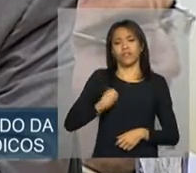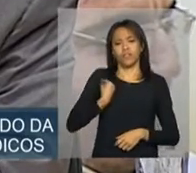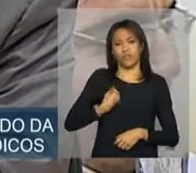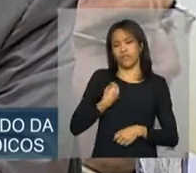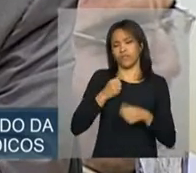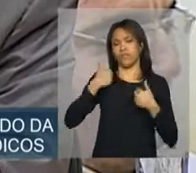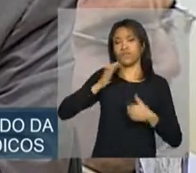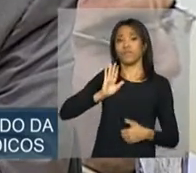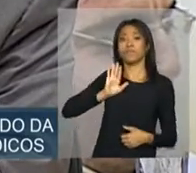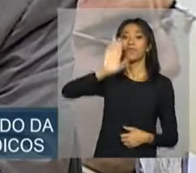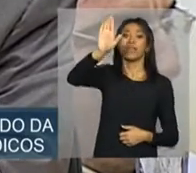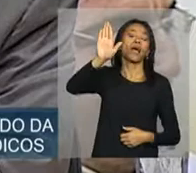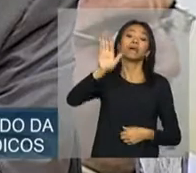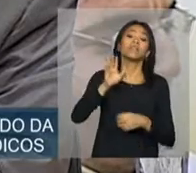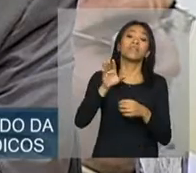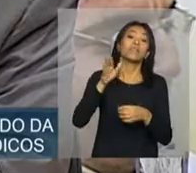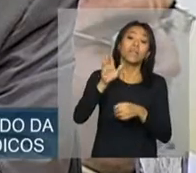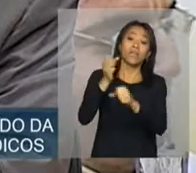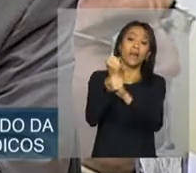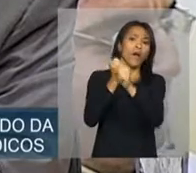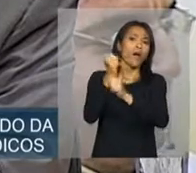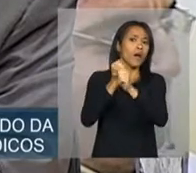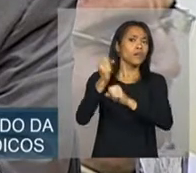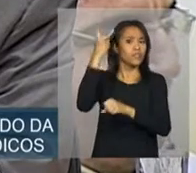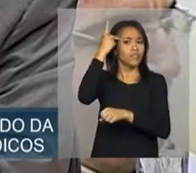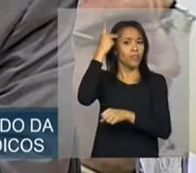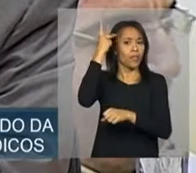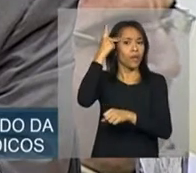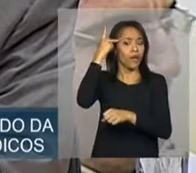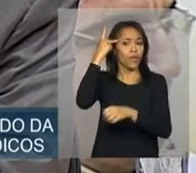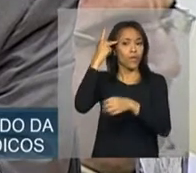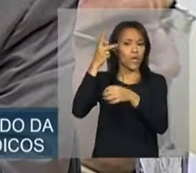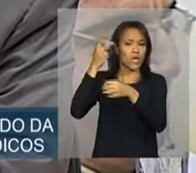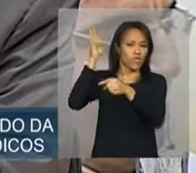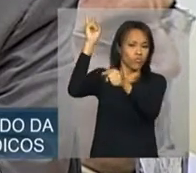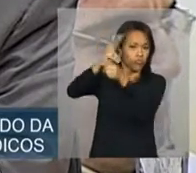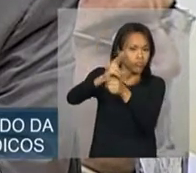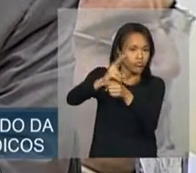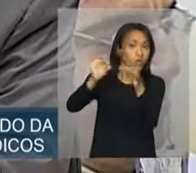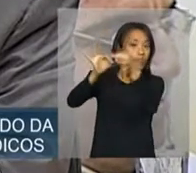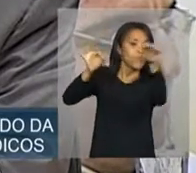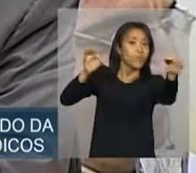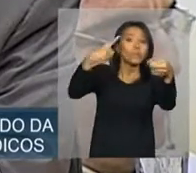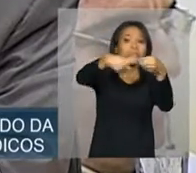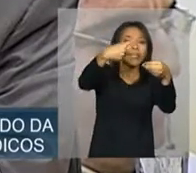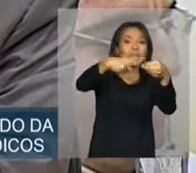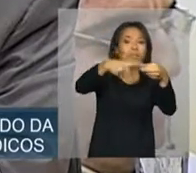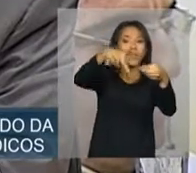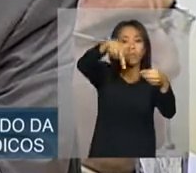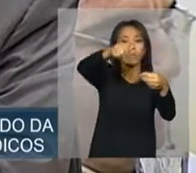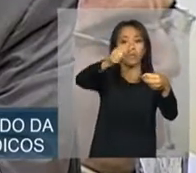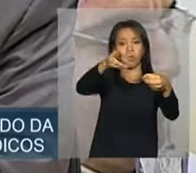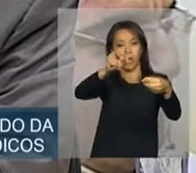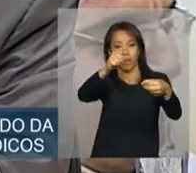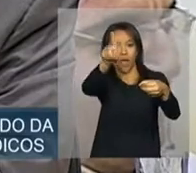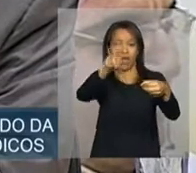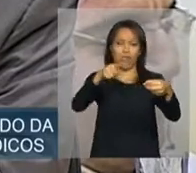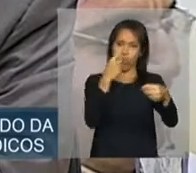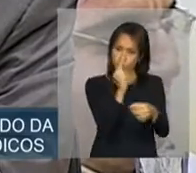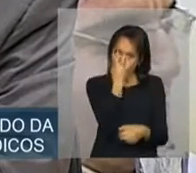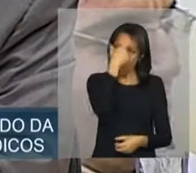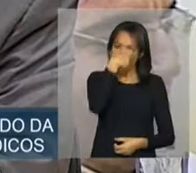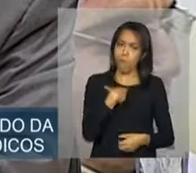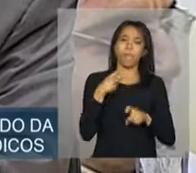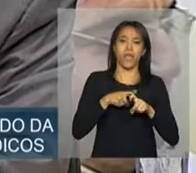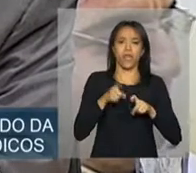alguns anos pelos orando núcleo da Universidade de São Paulo interior do Pará e eu sei posso te dizer um médico em qualquer situação